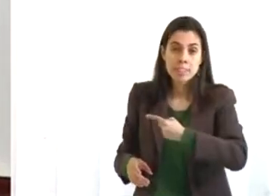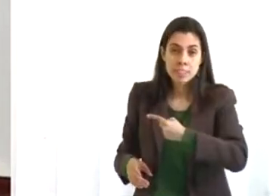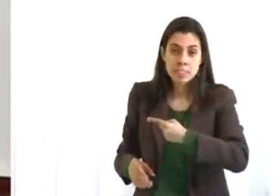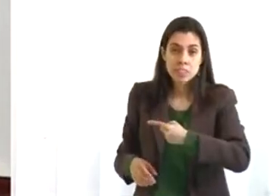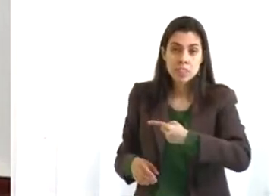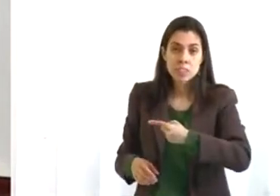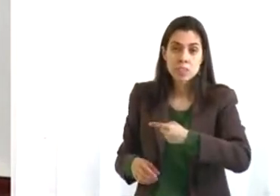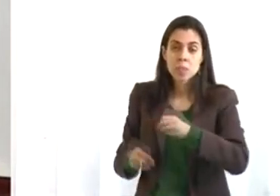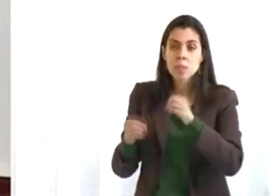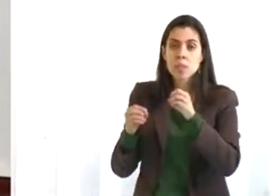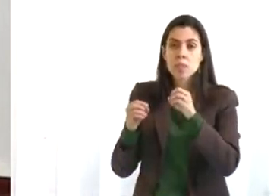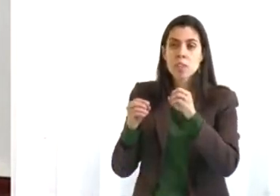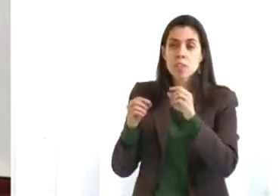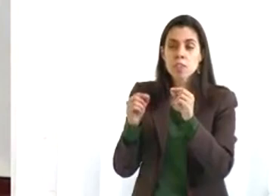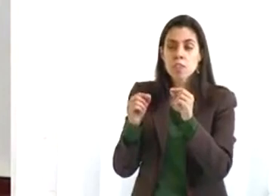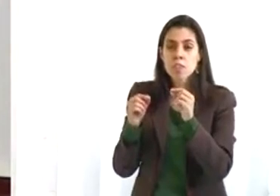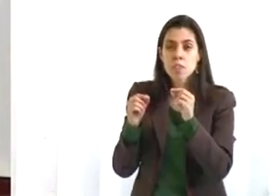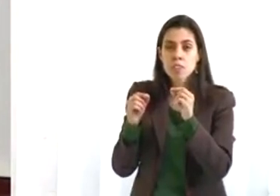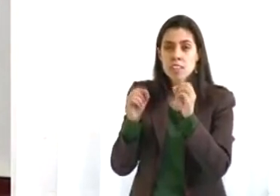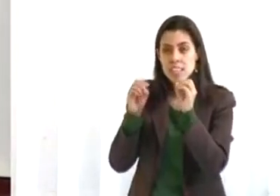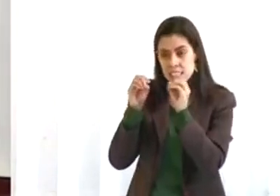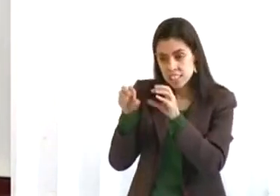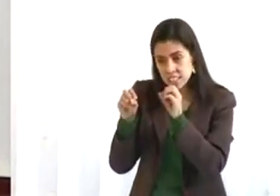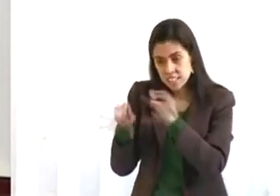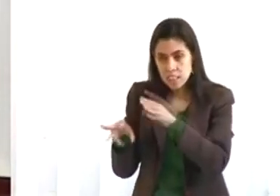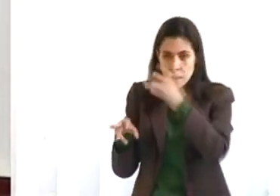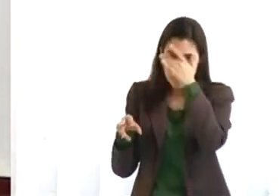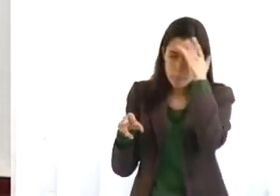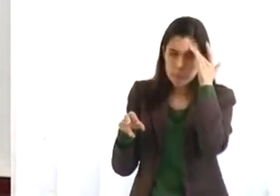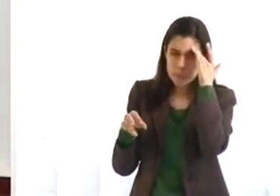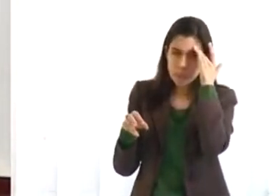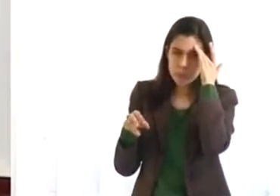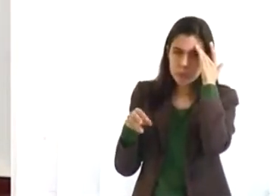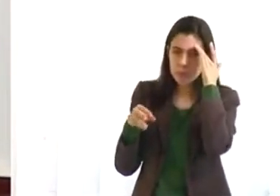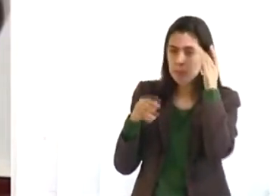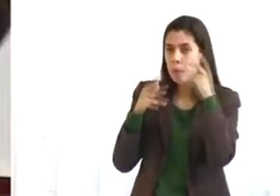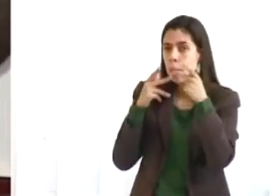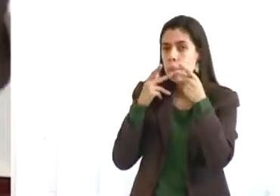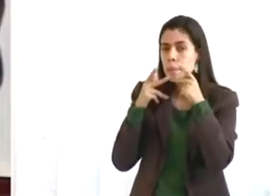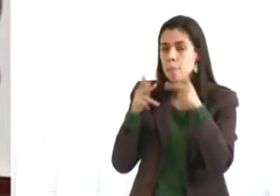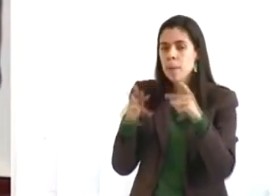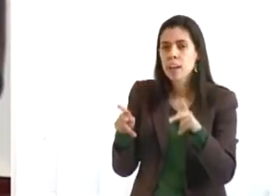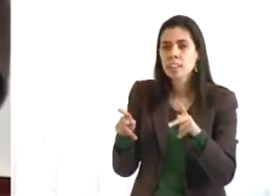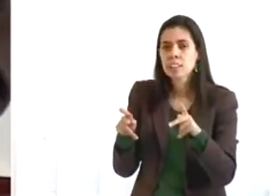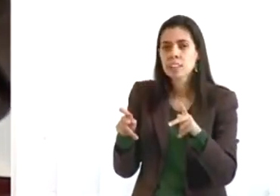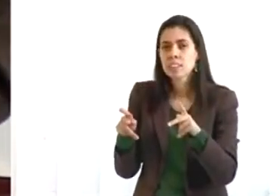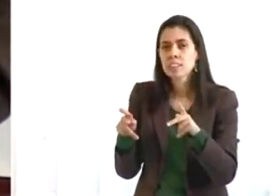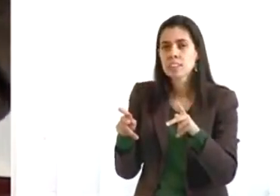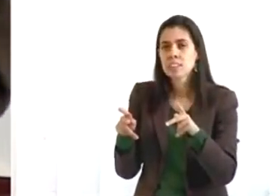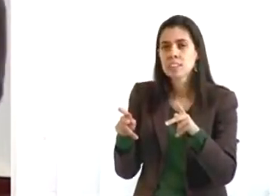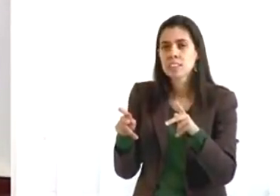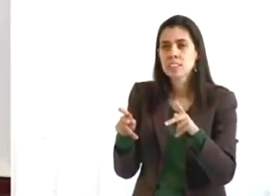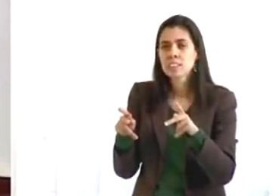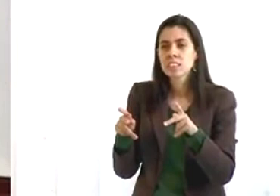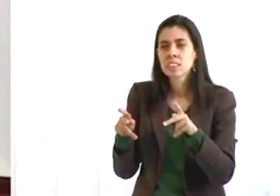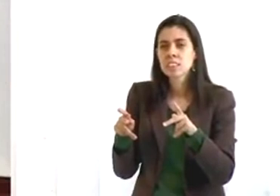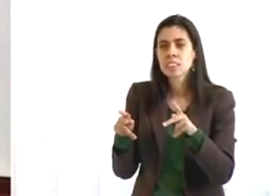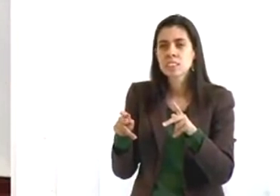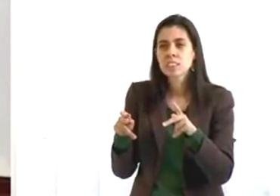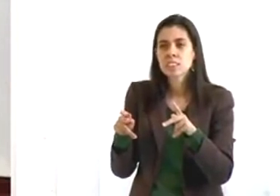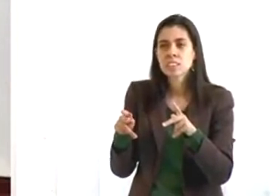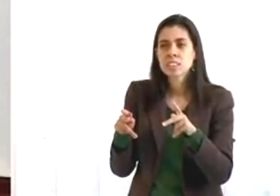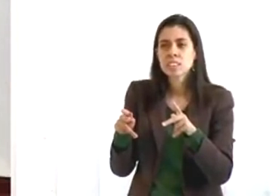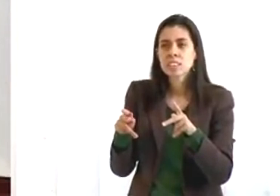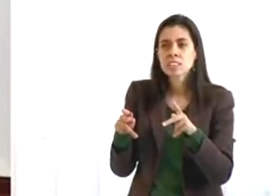Façam discípulos. Pregue o meu evangelho. E há um pregador aí famoso que diz que a igreja que não